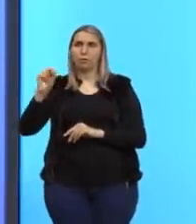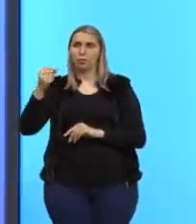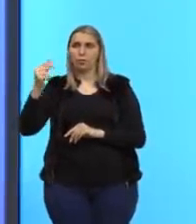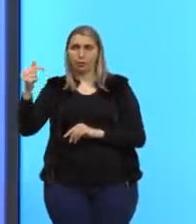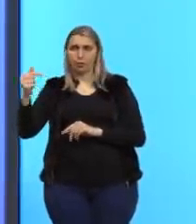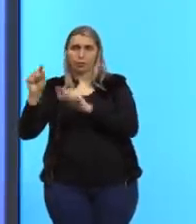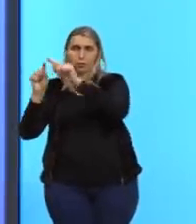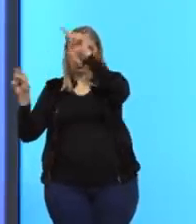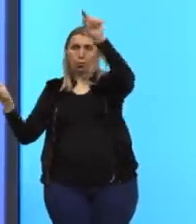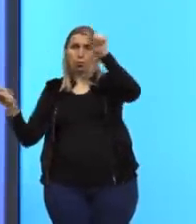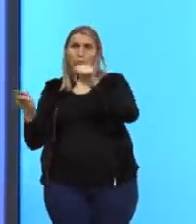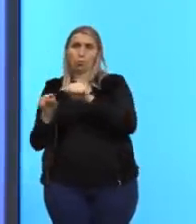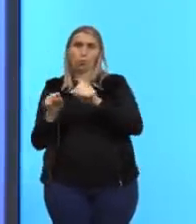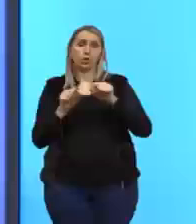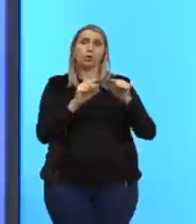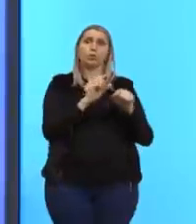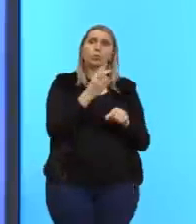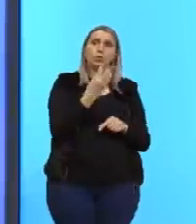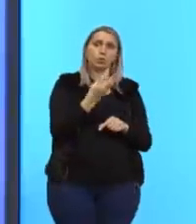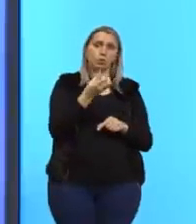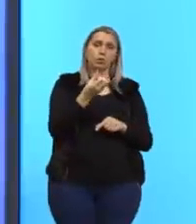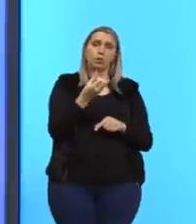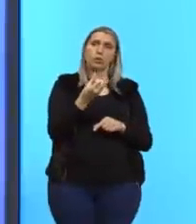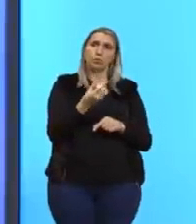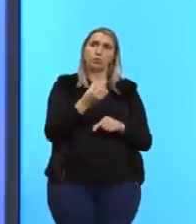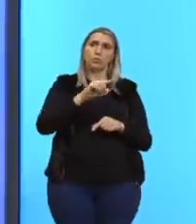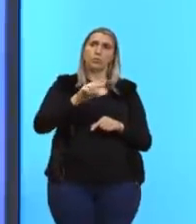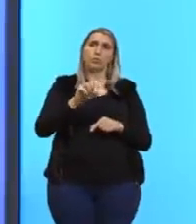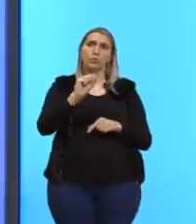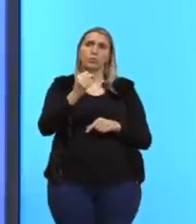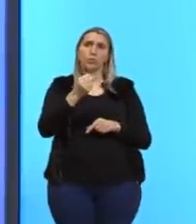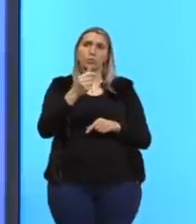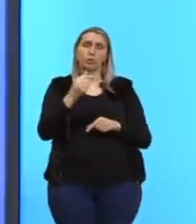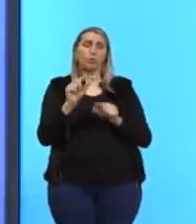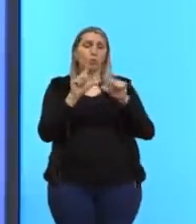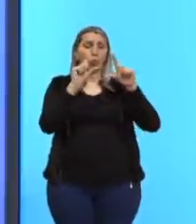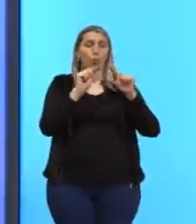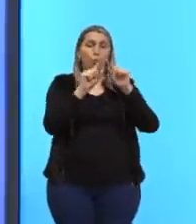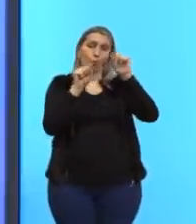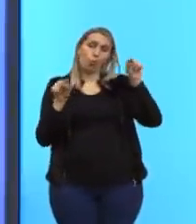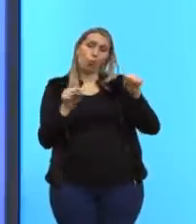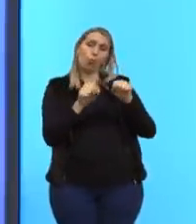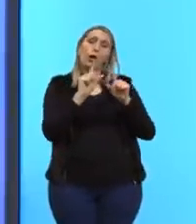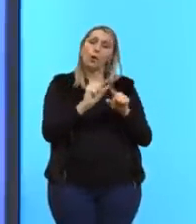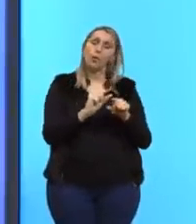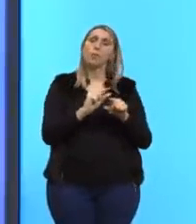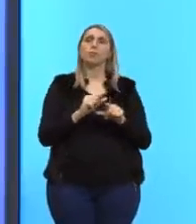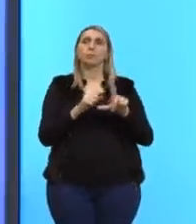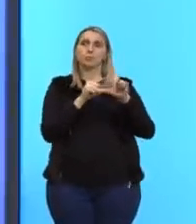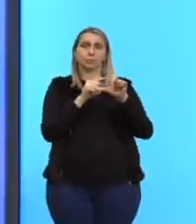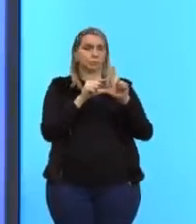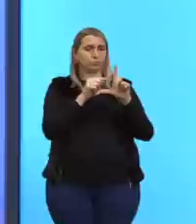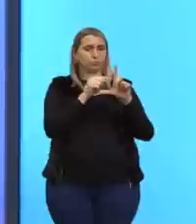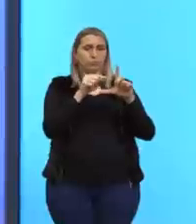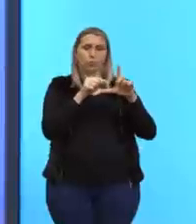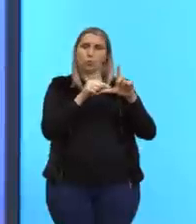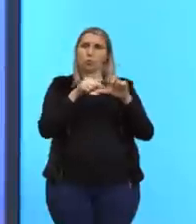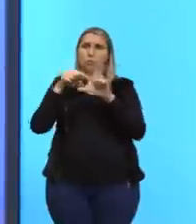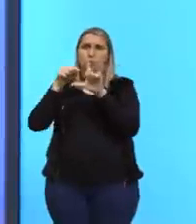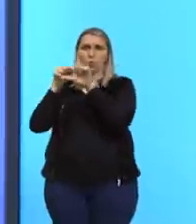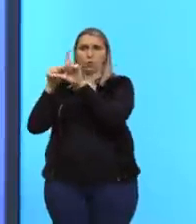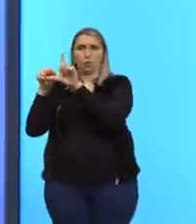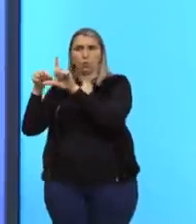um ângulo de 36 e 87 no triângulo menor, tá, o ângulo de 90 graus no triângulo